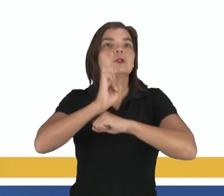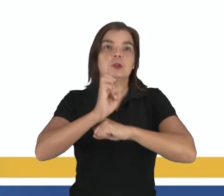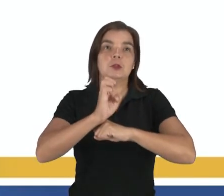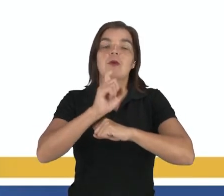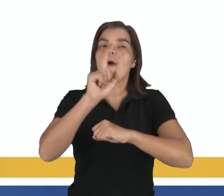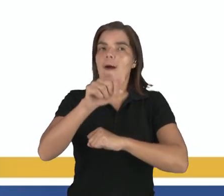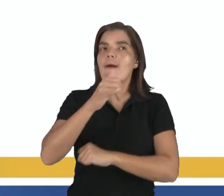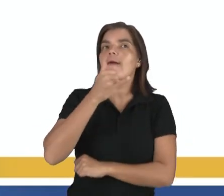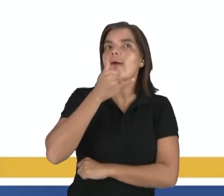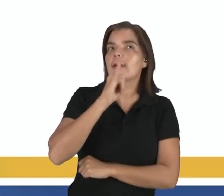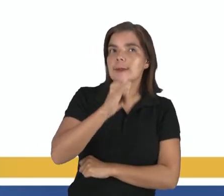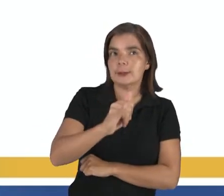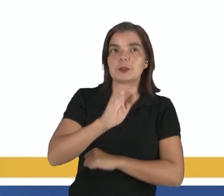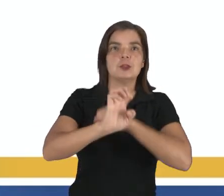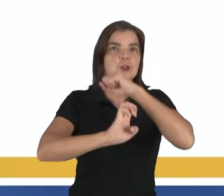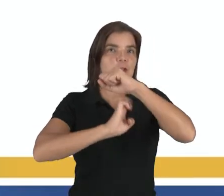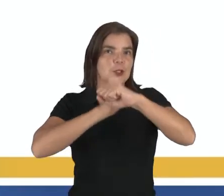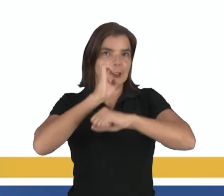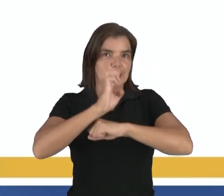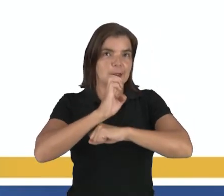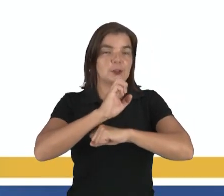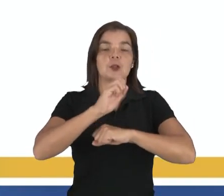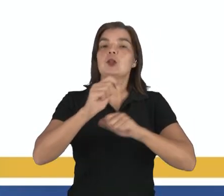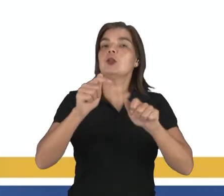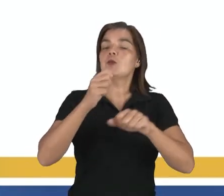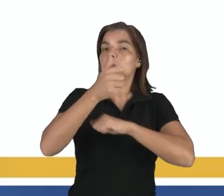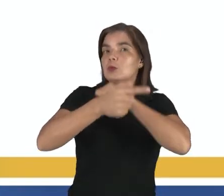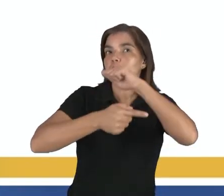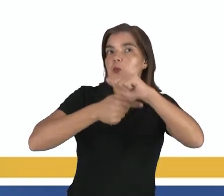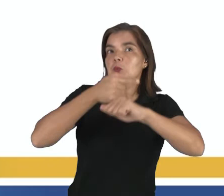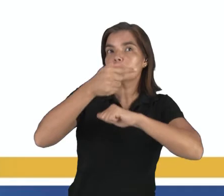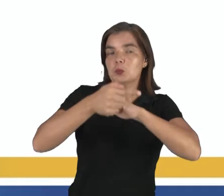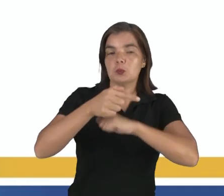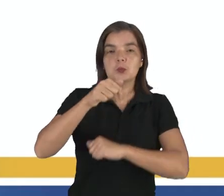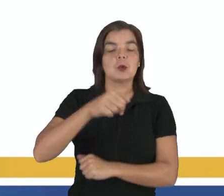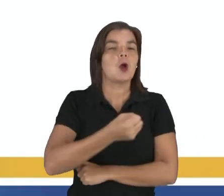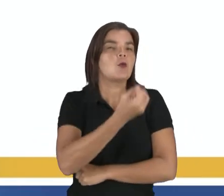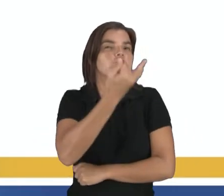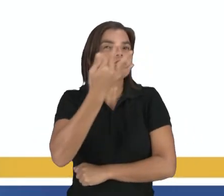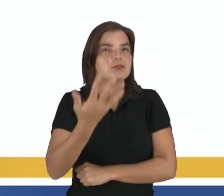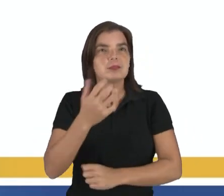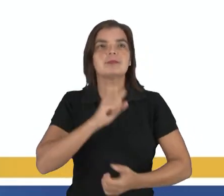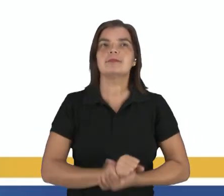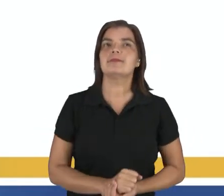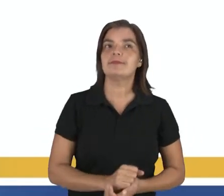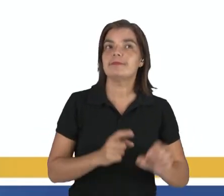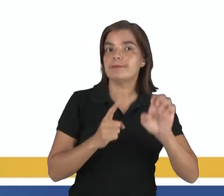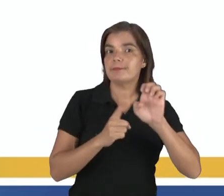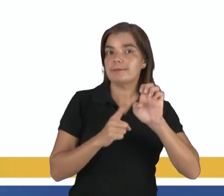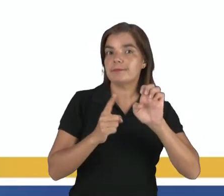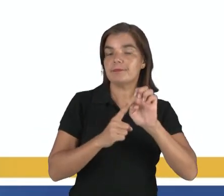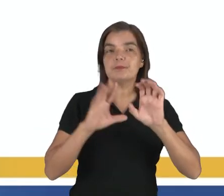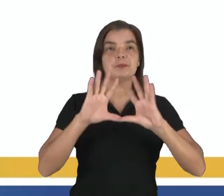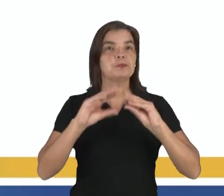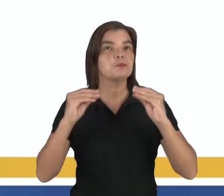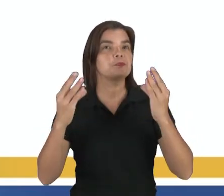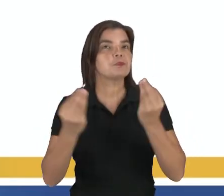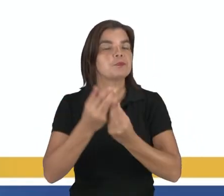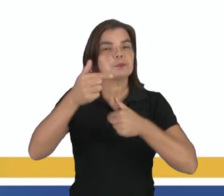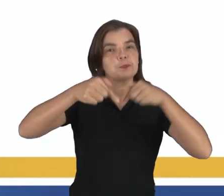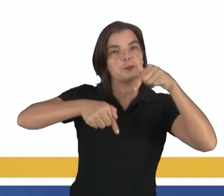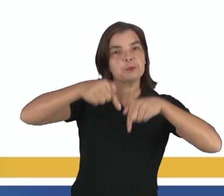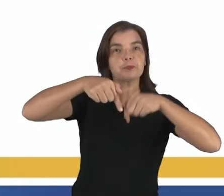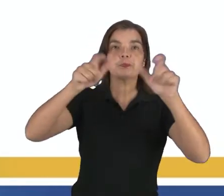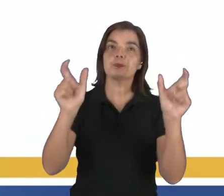elétrons. Isto é, a energia de um elétron em um átomo é quantizada. E letra E, uma